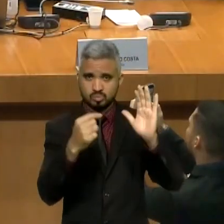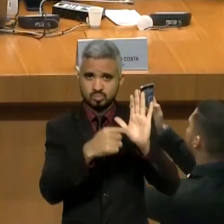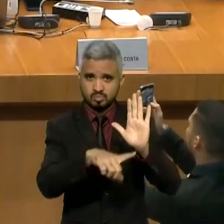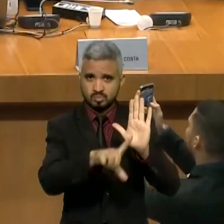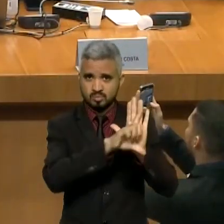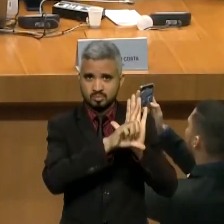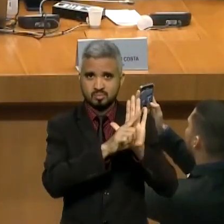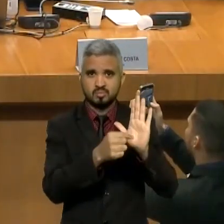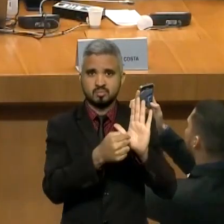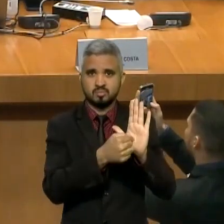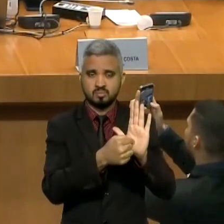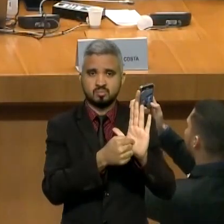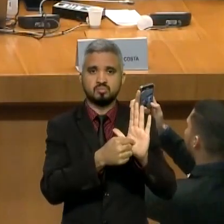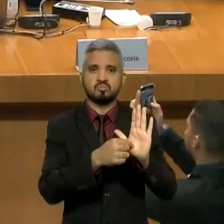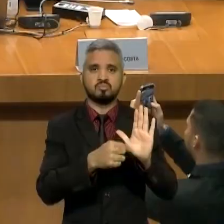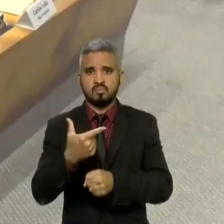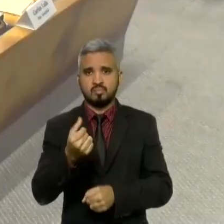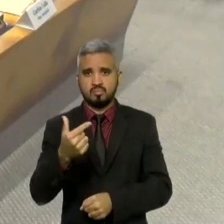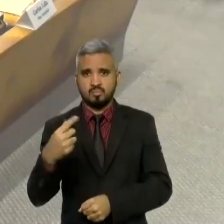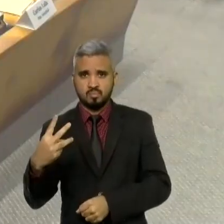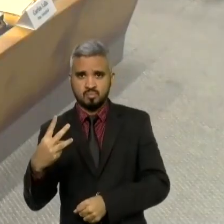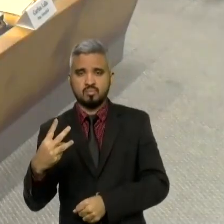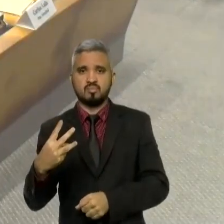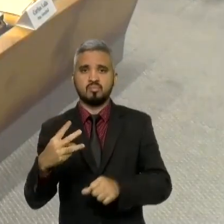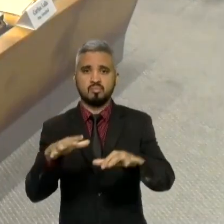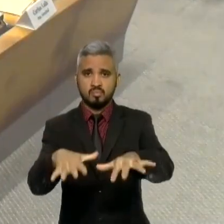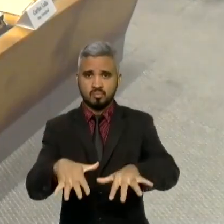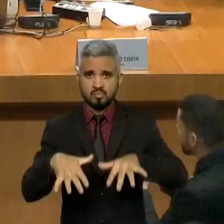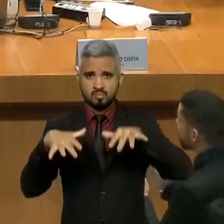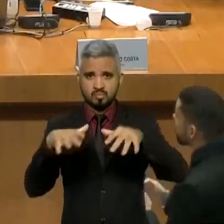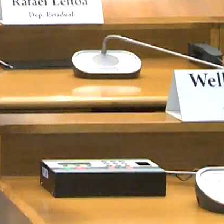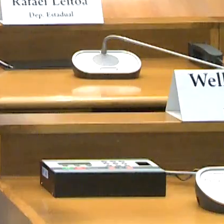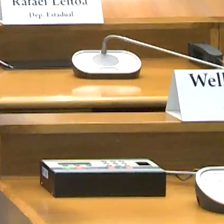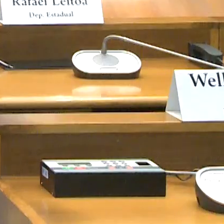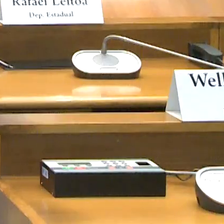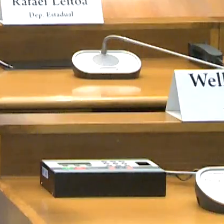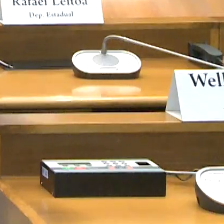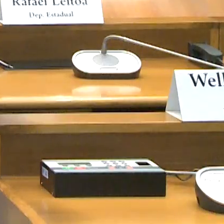o cargo de conselheiro do Tribunal de Contas do Estado.